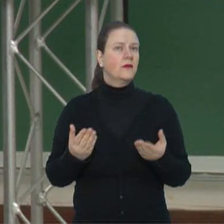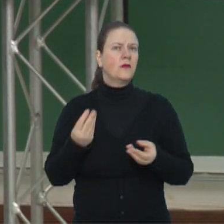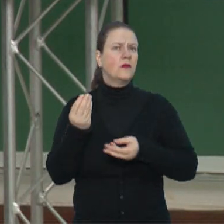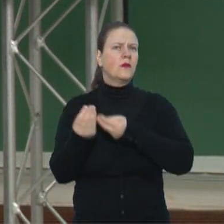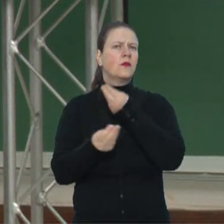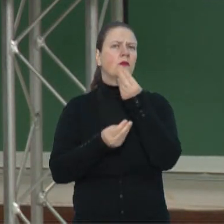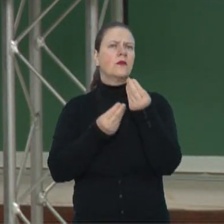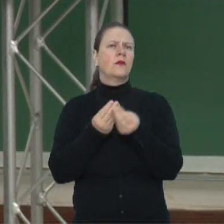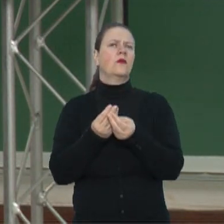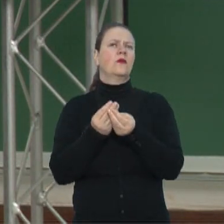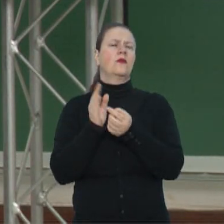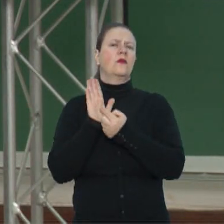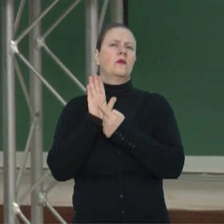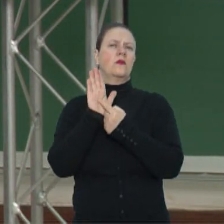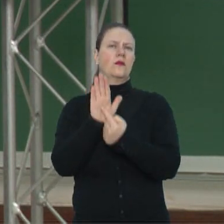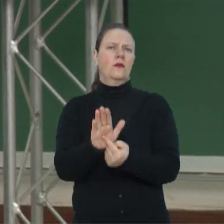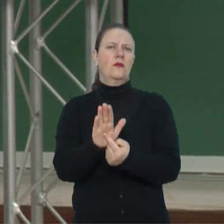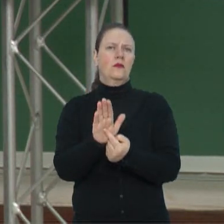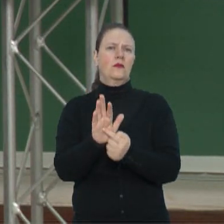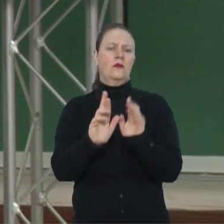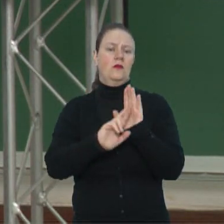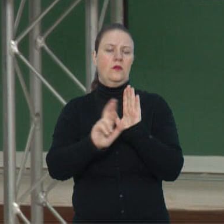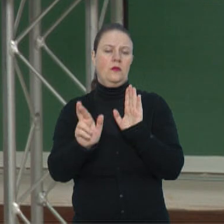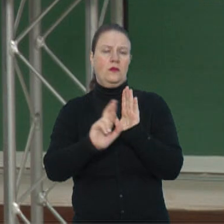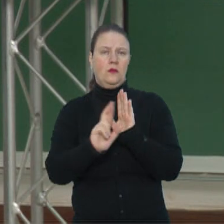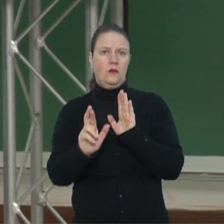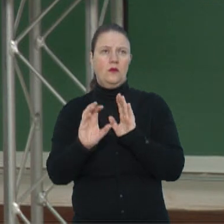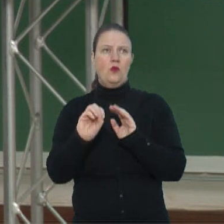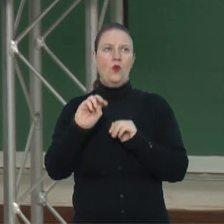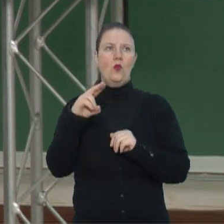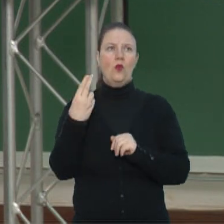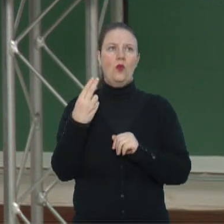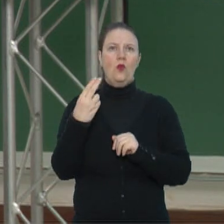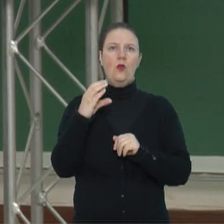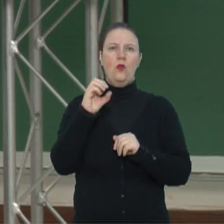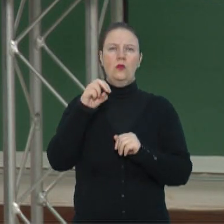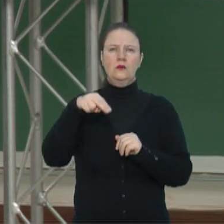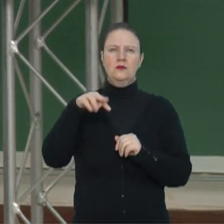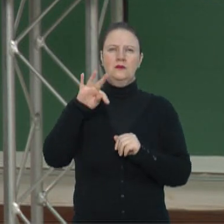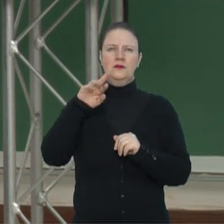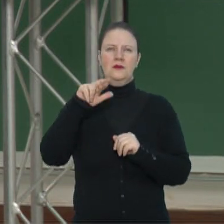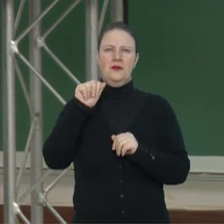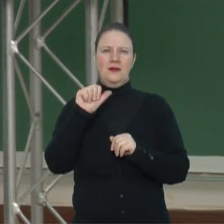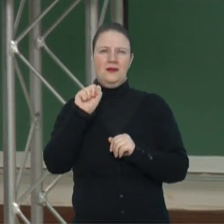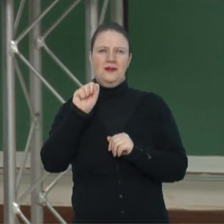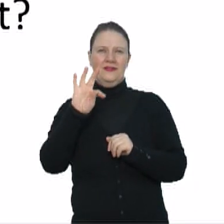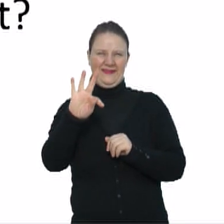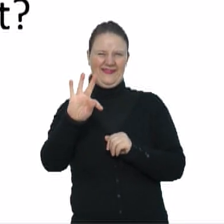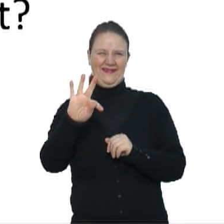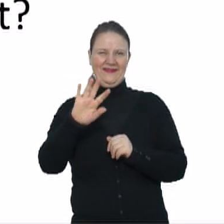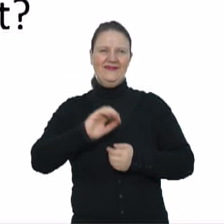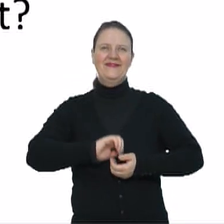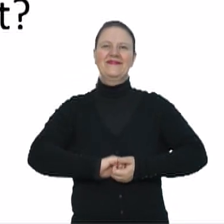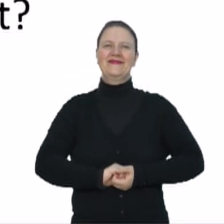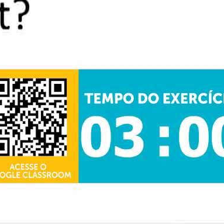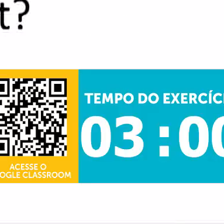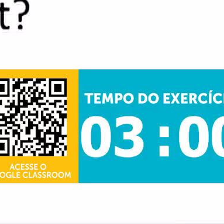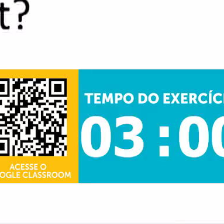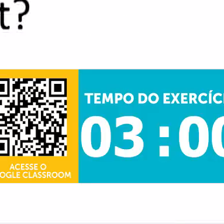que ela expressa? O resultado ou o contraste? Respondam aí, nós já voltamos para conferir.